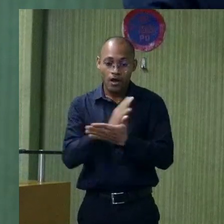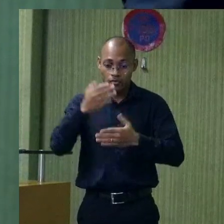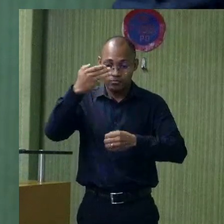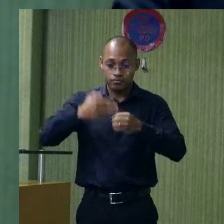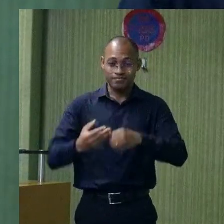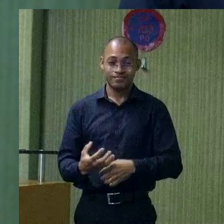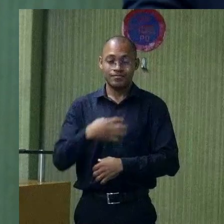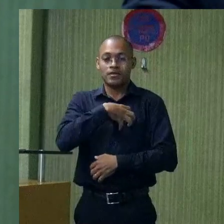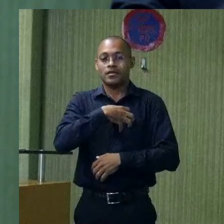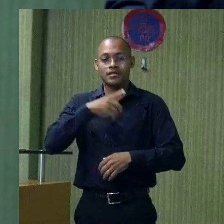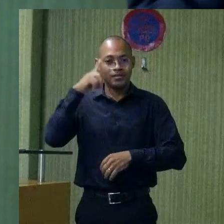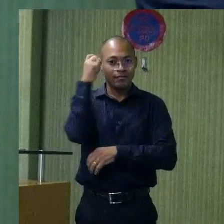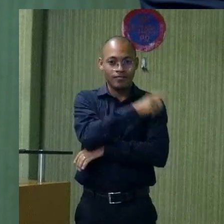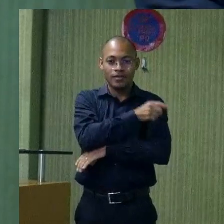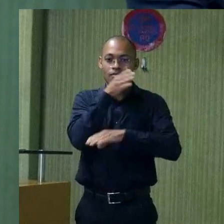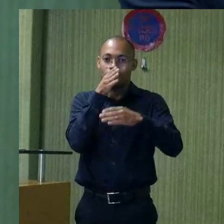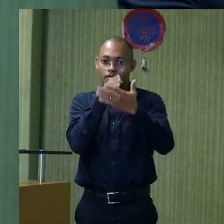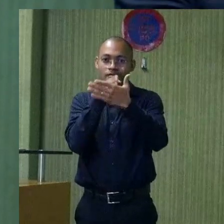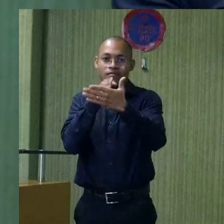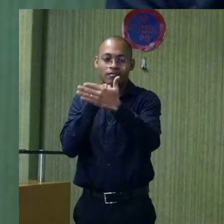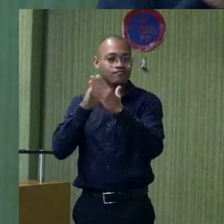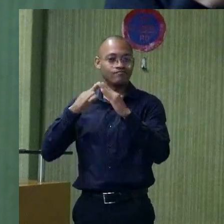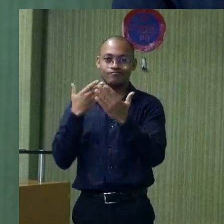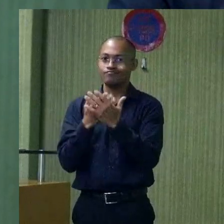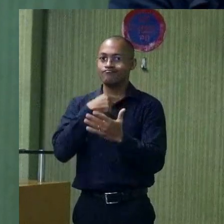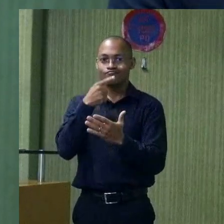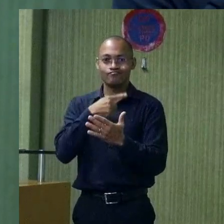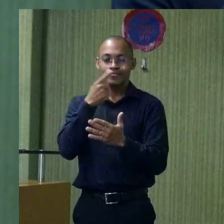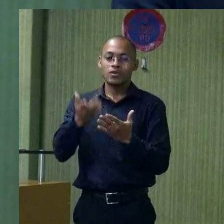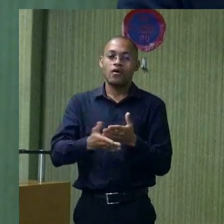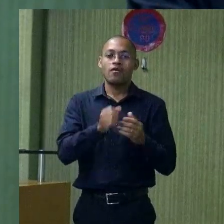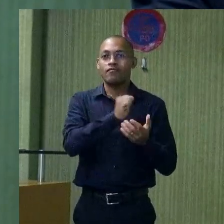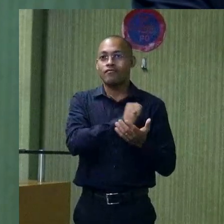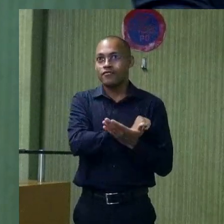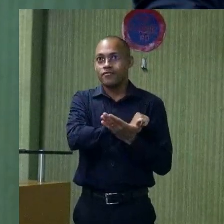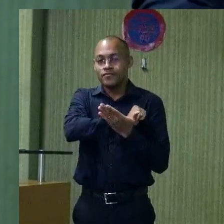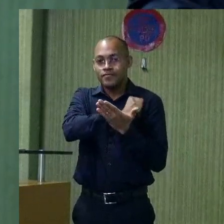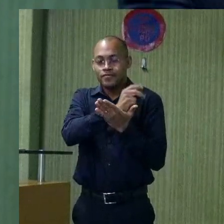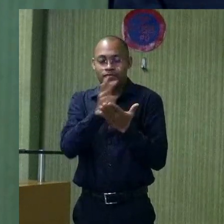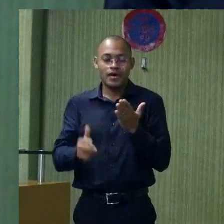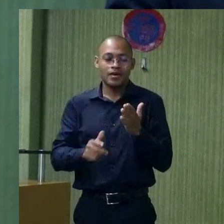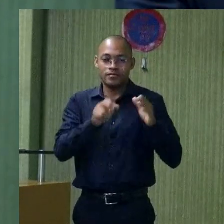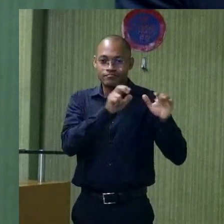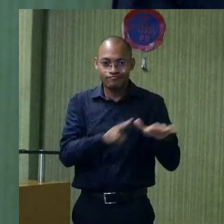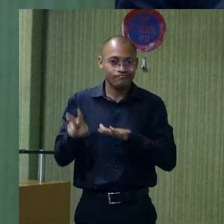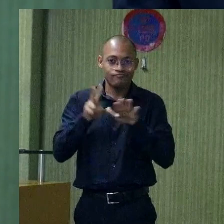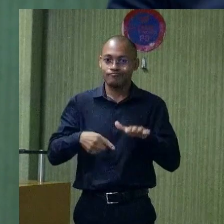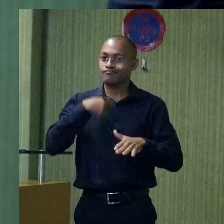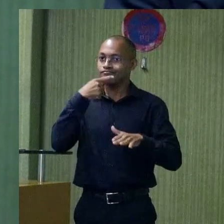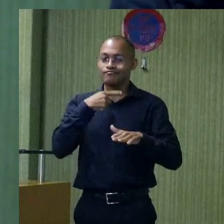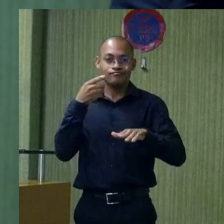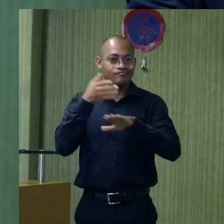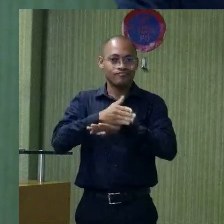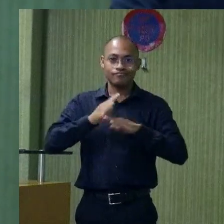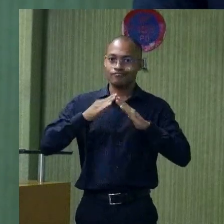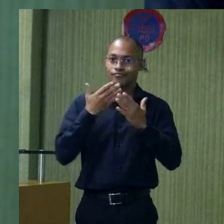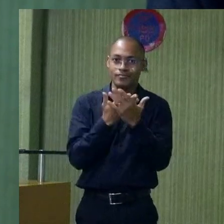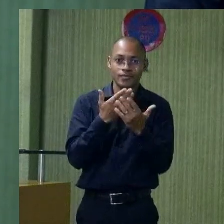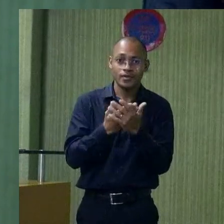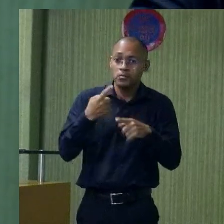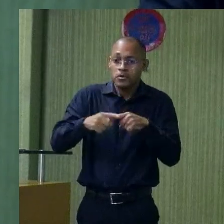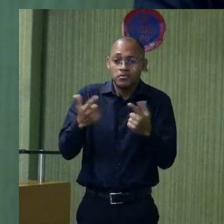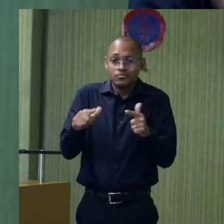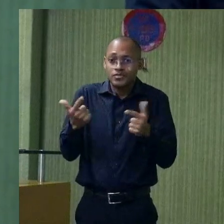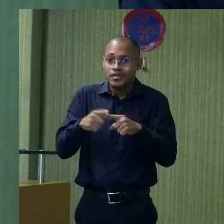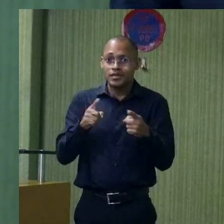e adolescentes à escola então elas ficaram várias semanas embora não houvesse uma inundação nesses municípios não havia